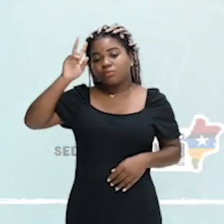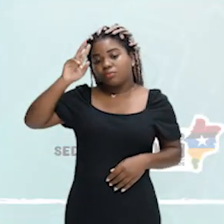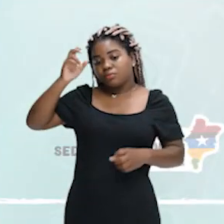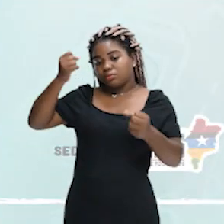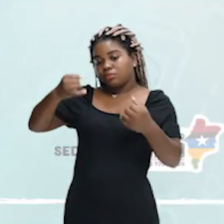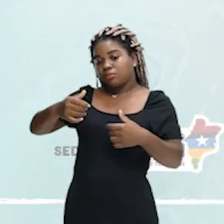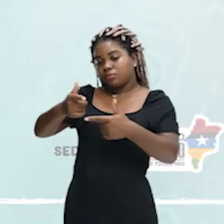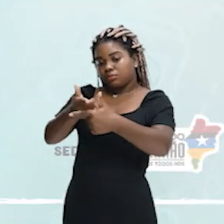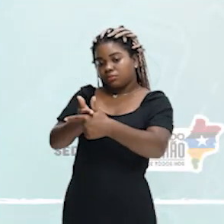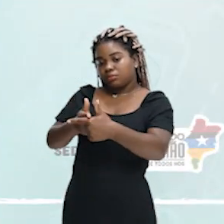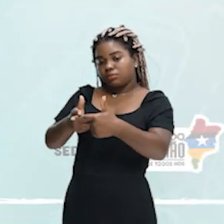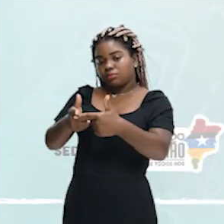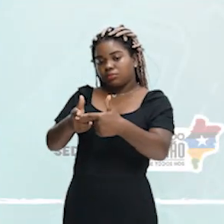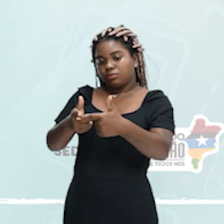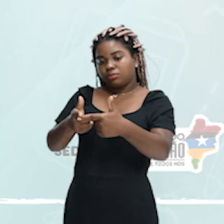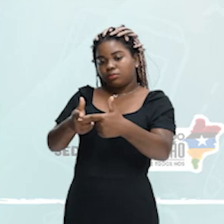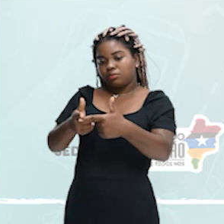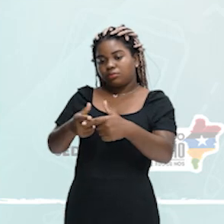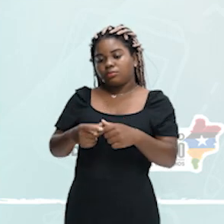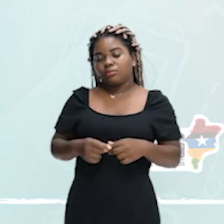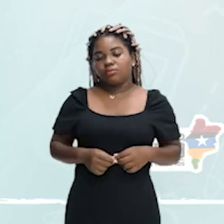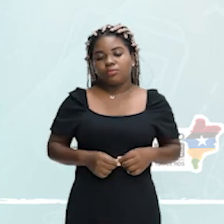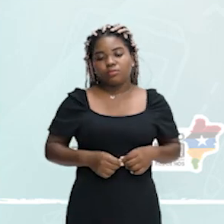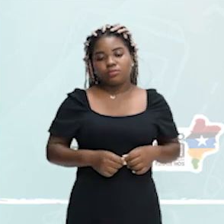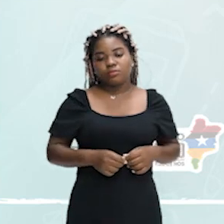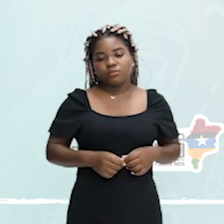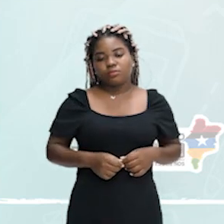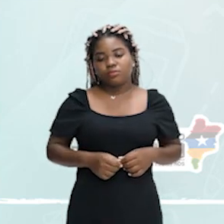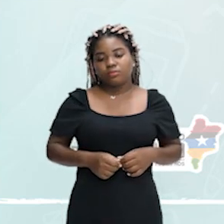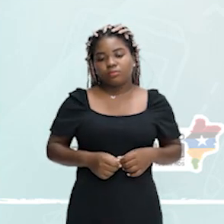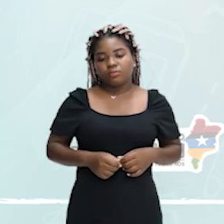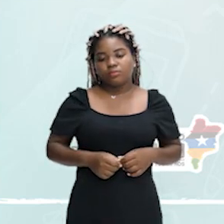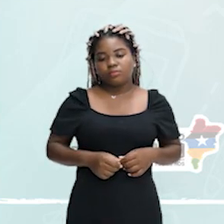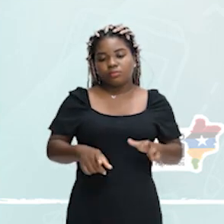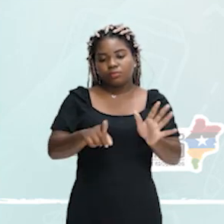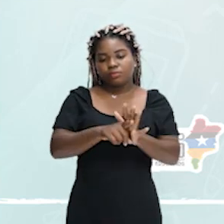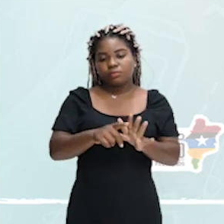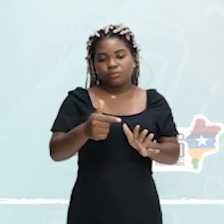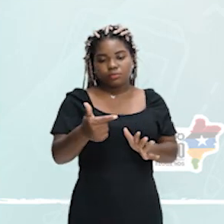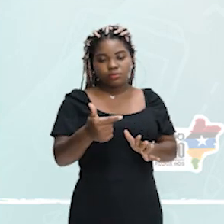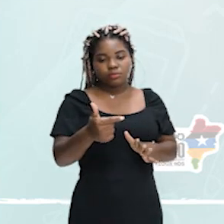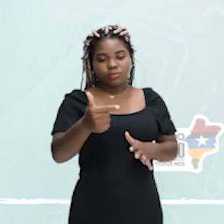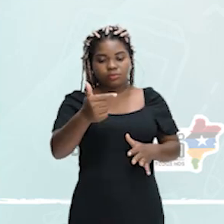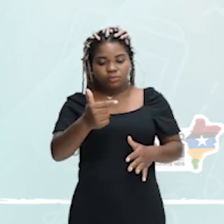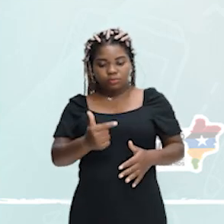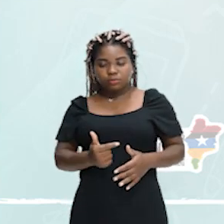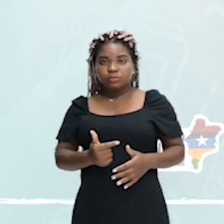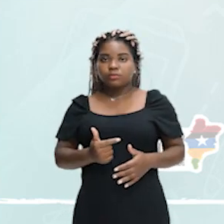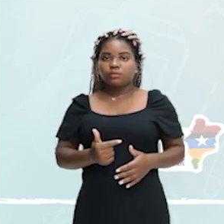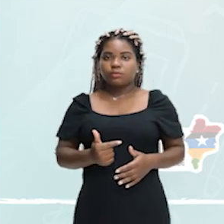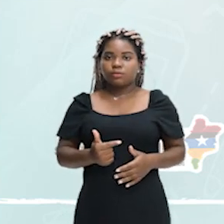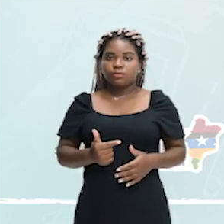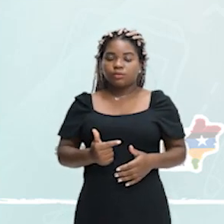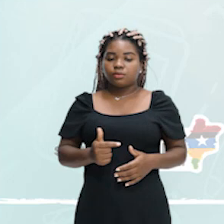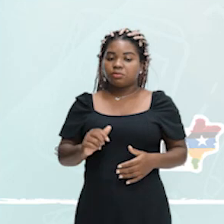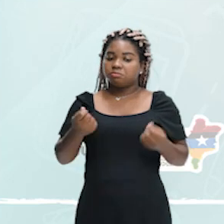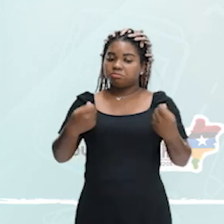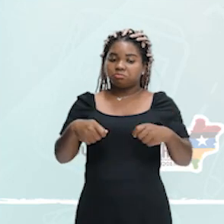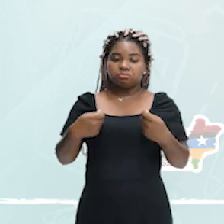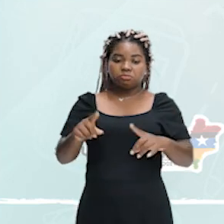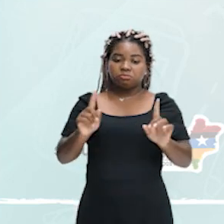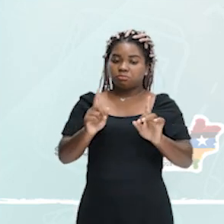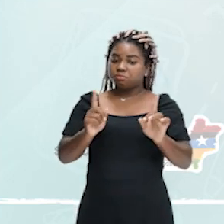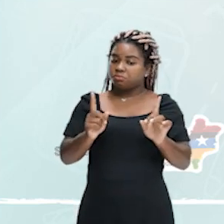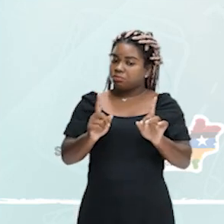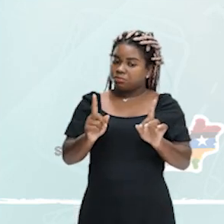uma divisão, tá? Então, o menos 2 foi para o denominador, então eu não preciso colocar o negativo, uma vez que eu